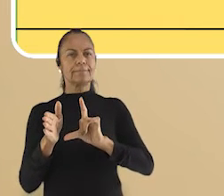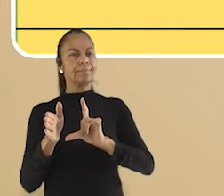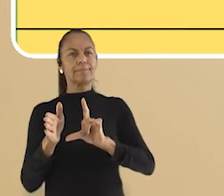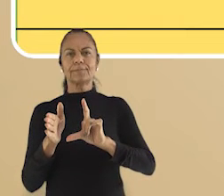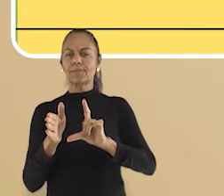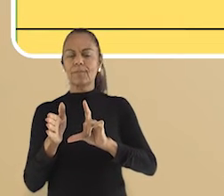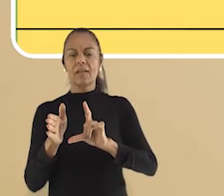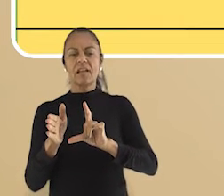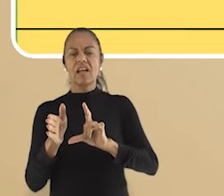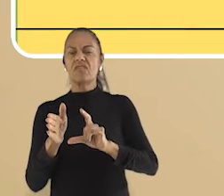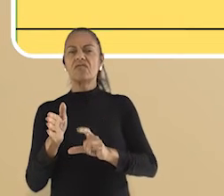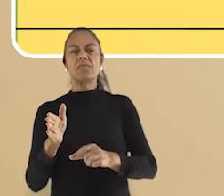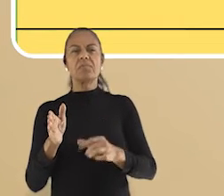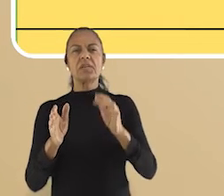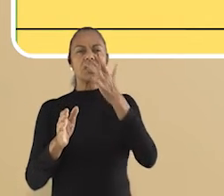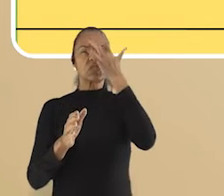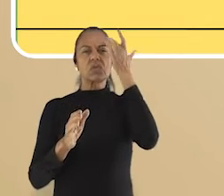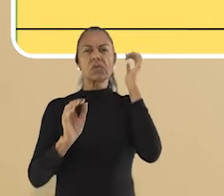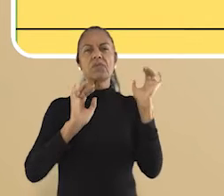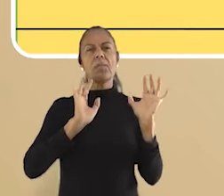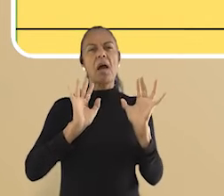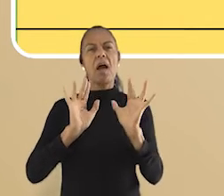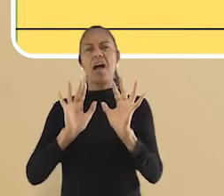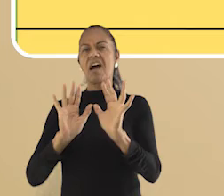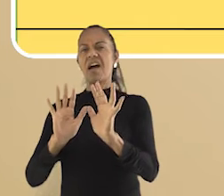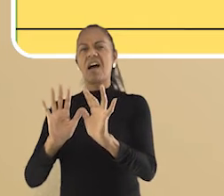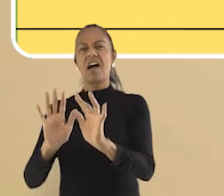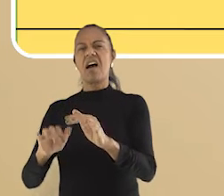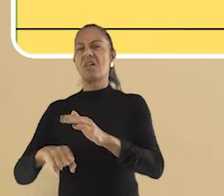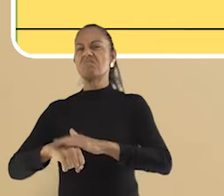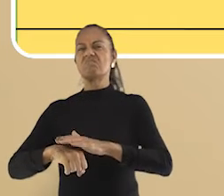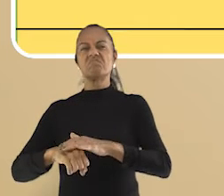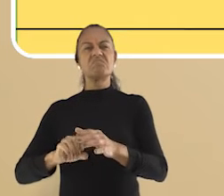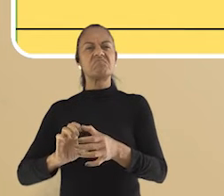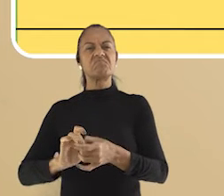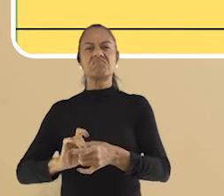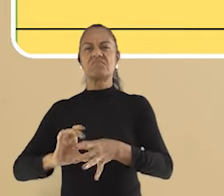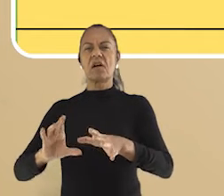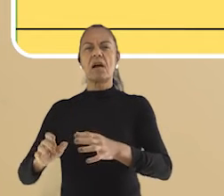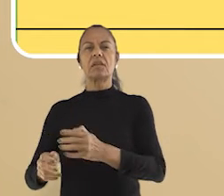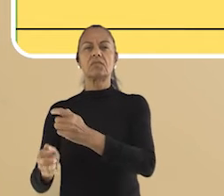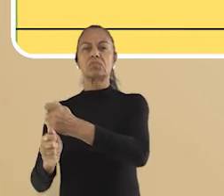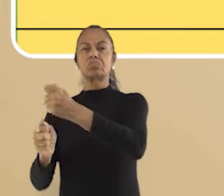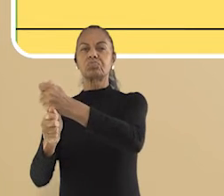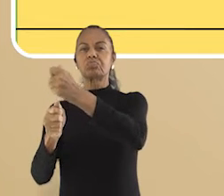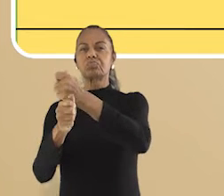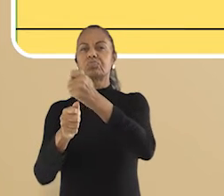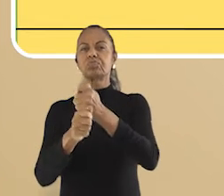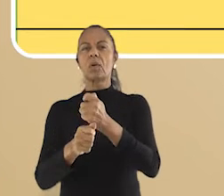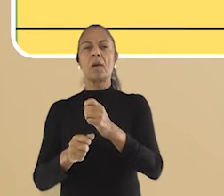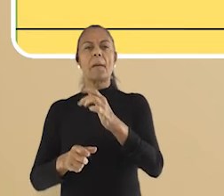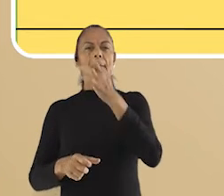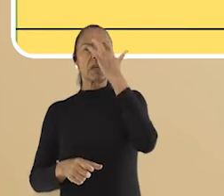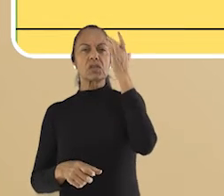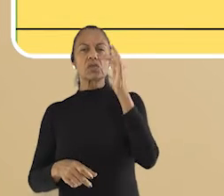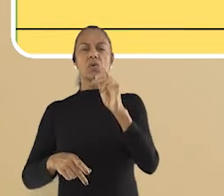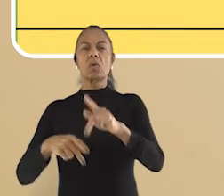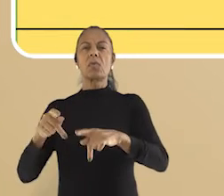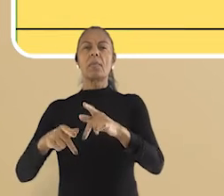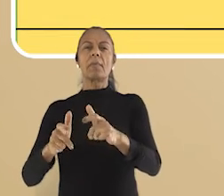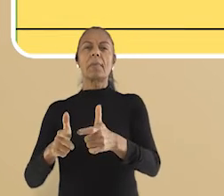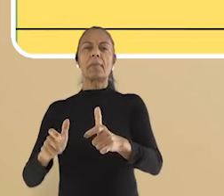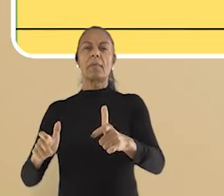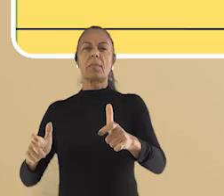foram chegando, construindo casas, comércios, então a cidade foi crescendo e se estabelecendo. Tudo isso sem